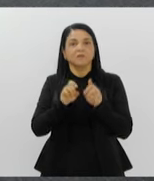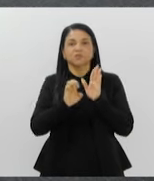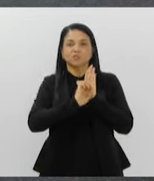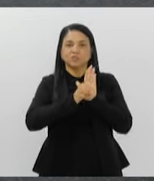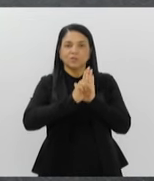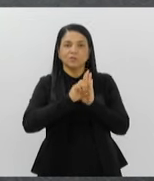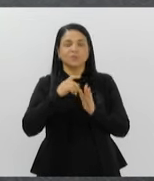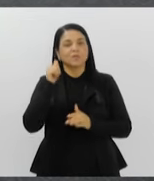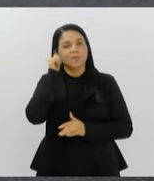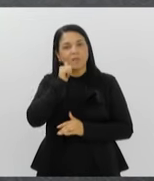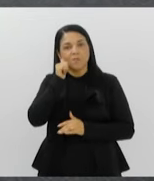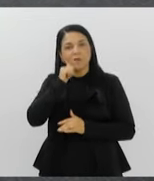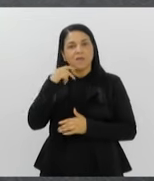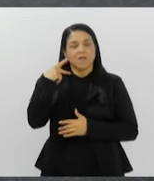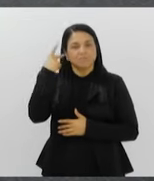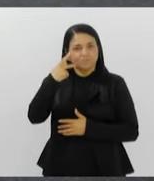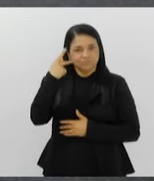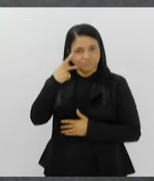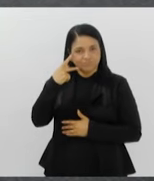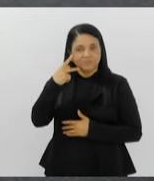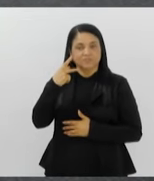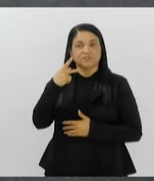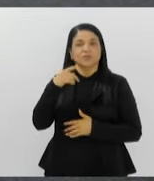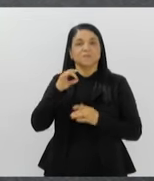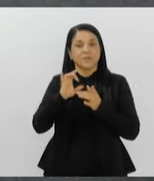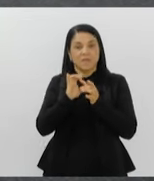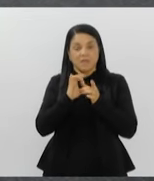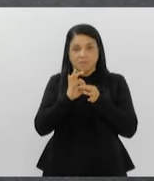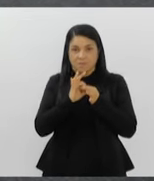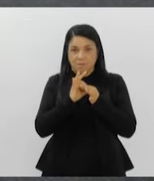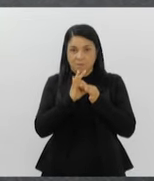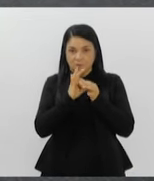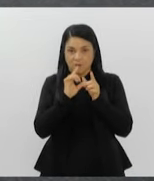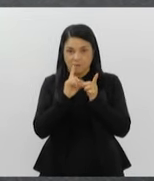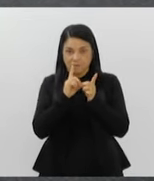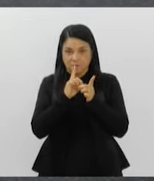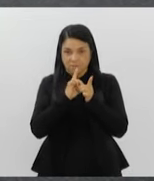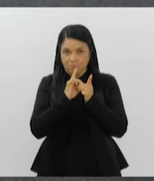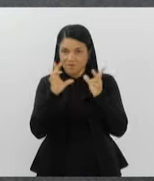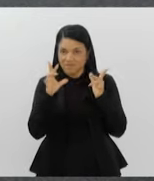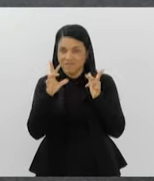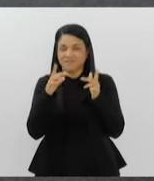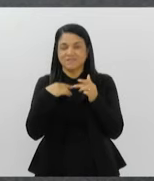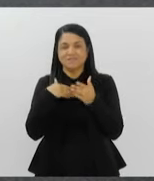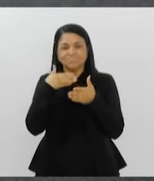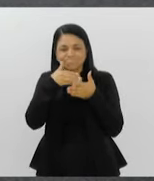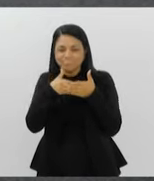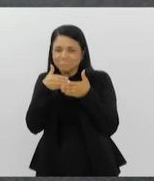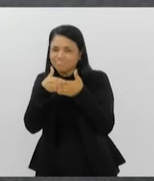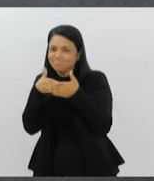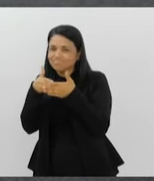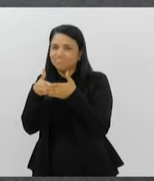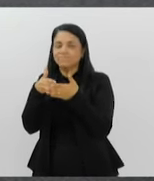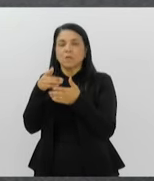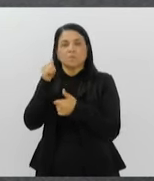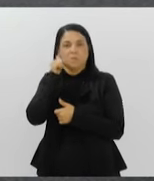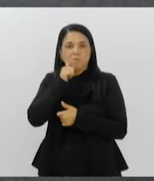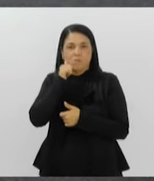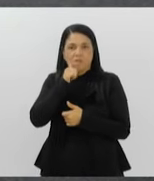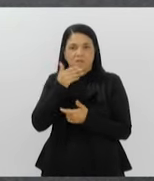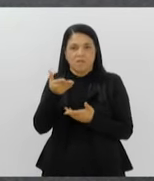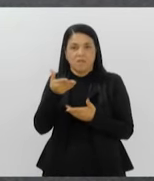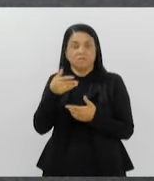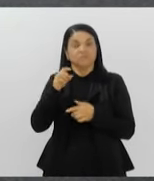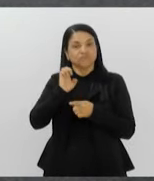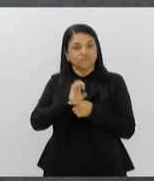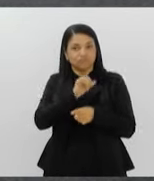o Estatuto da Mulher Parlamentar. A nossa democracia, infelizmente, ainda é muito restritiva para as mulheres. E o Estado